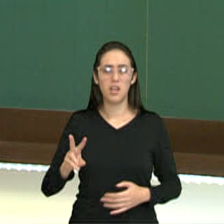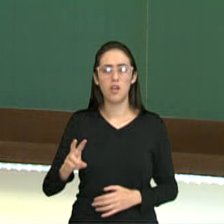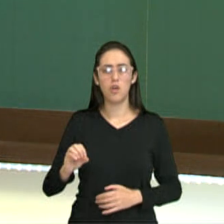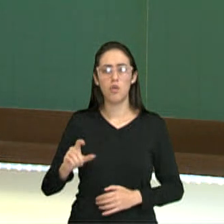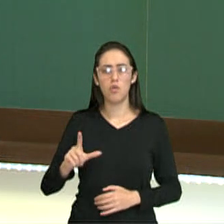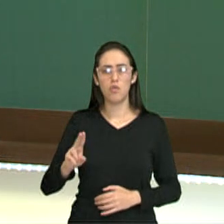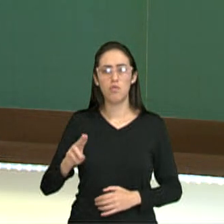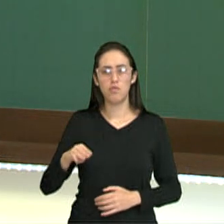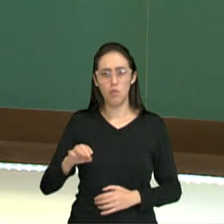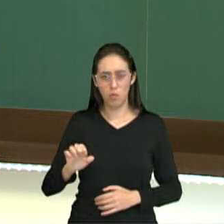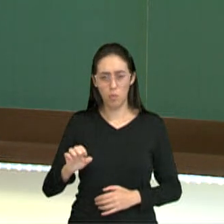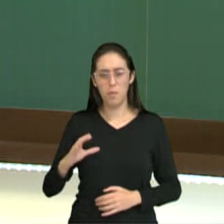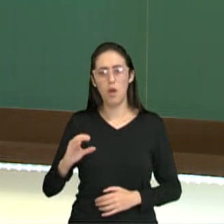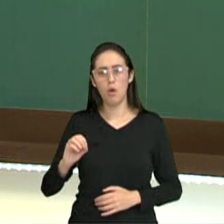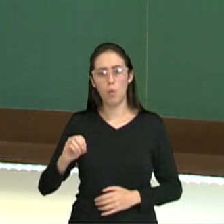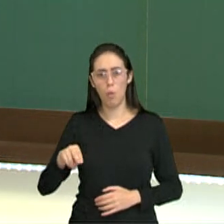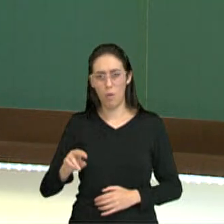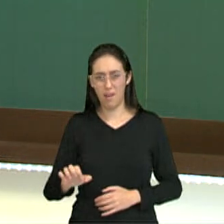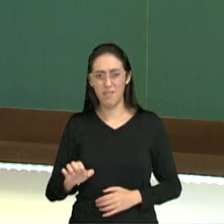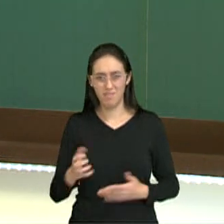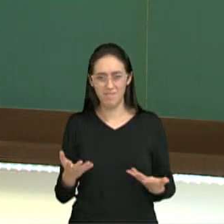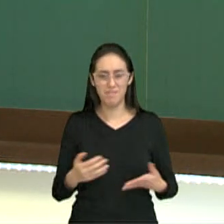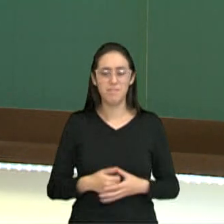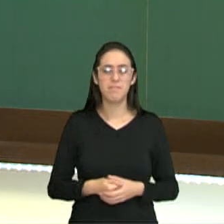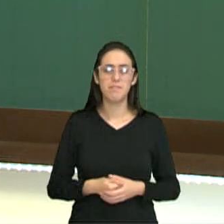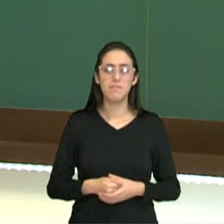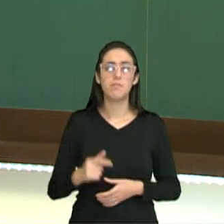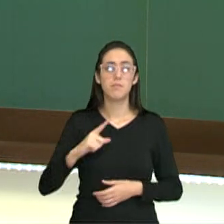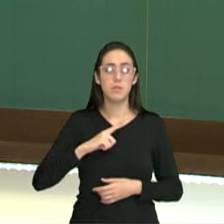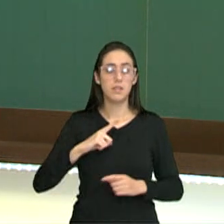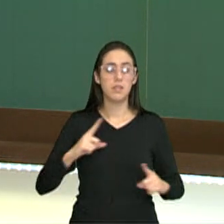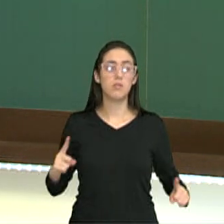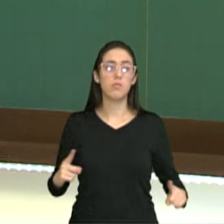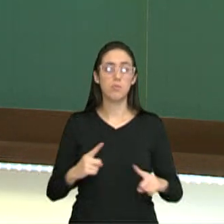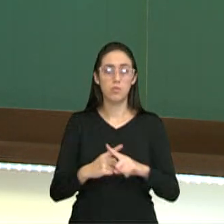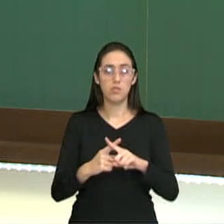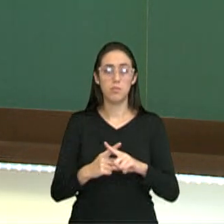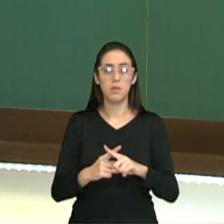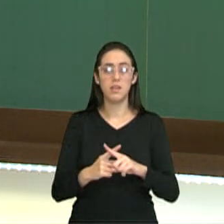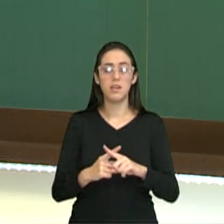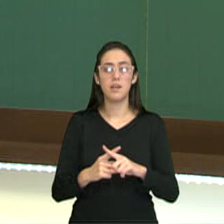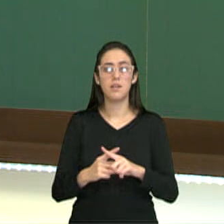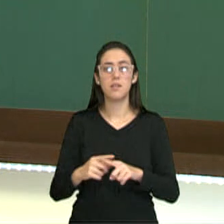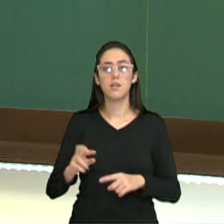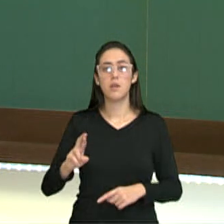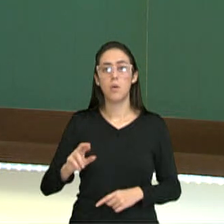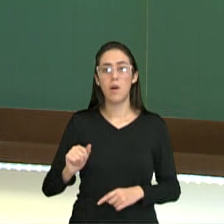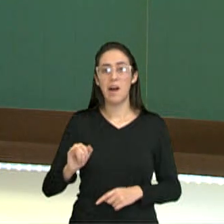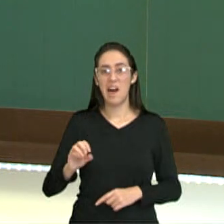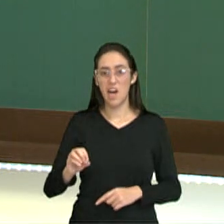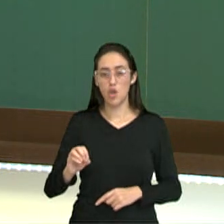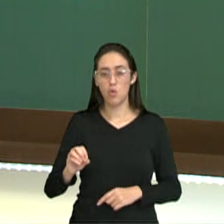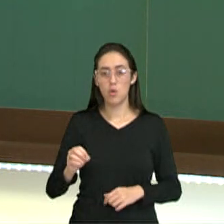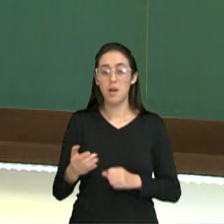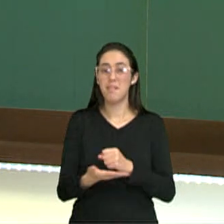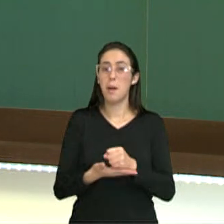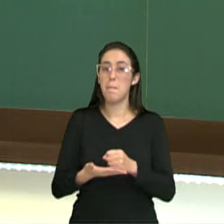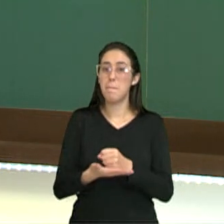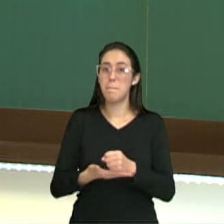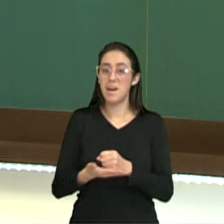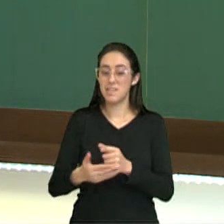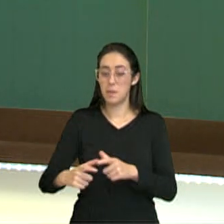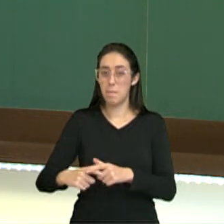nosso cone, né? Que multiplica o raio da base maior ao